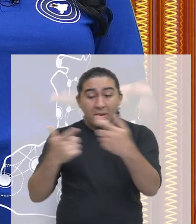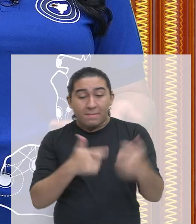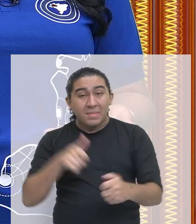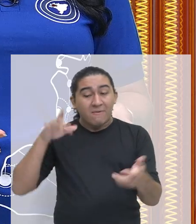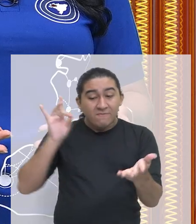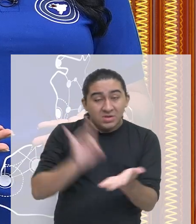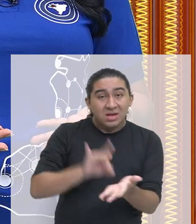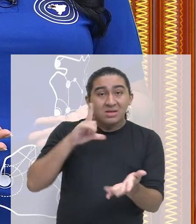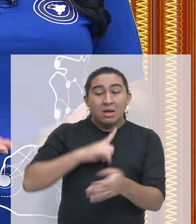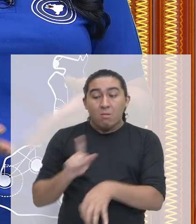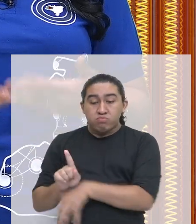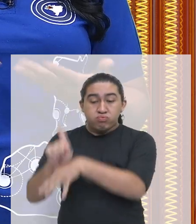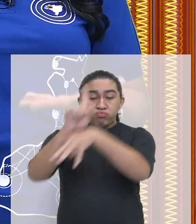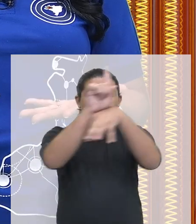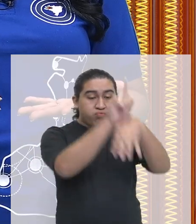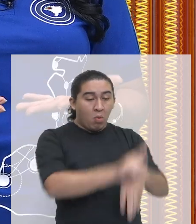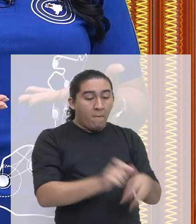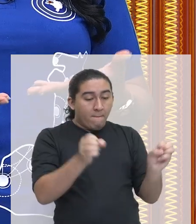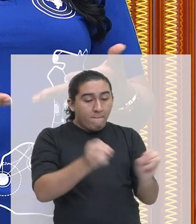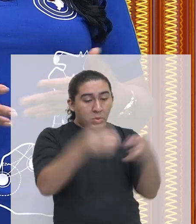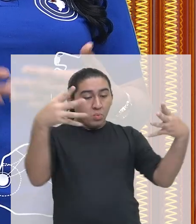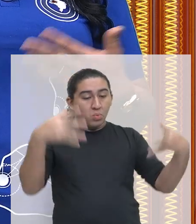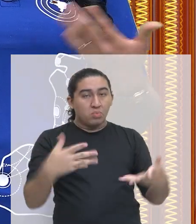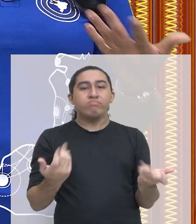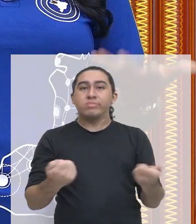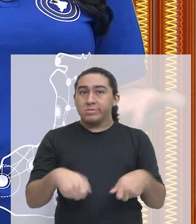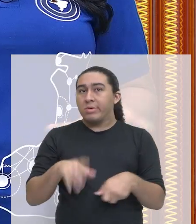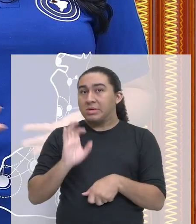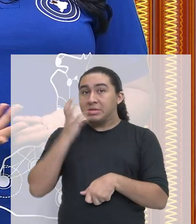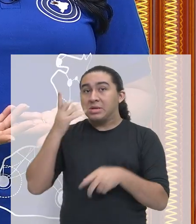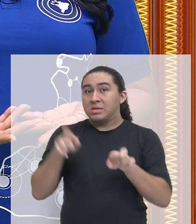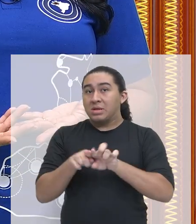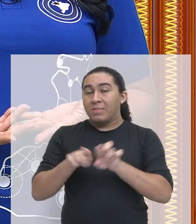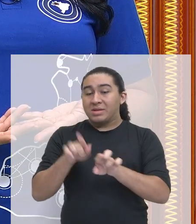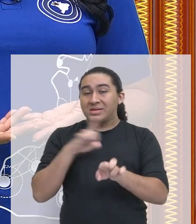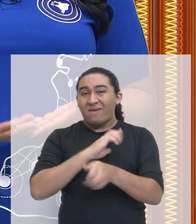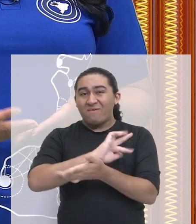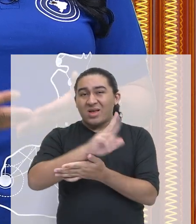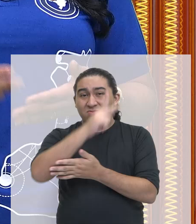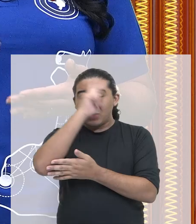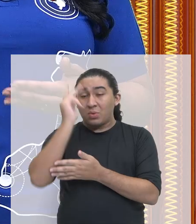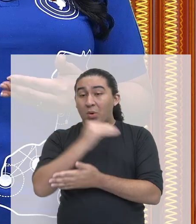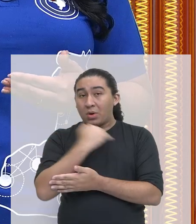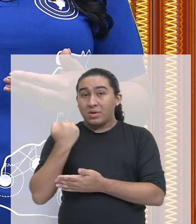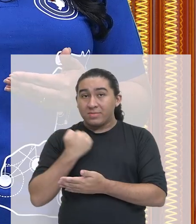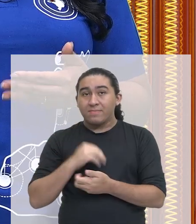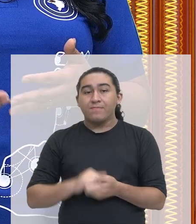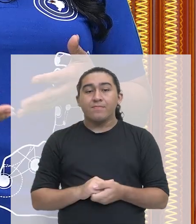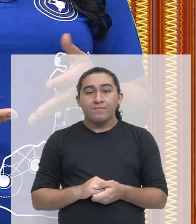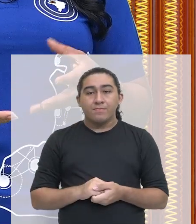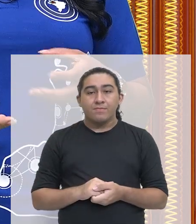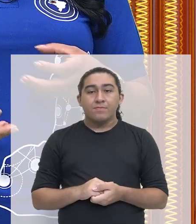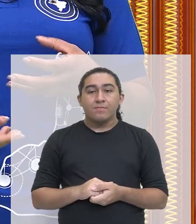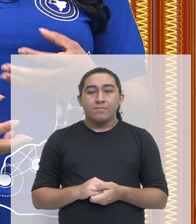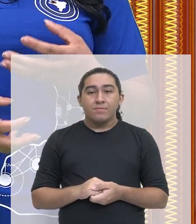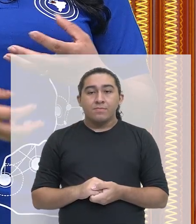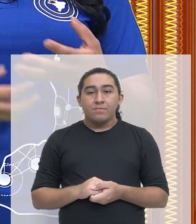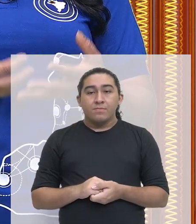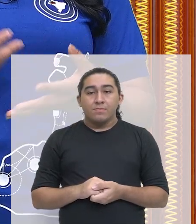deflagração dessas bombas nucleares, desses mísseis, e ocasionando aí a morte de muitas pessoas. Então, de acordo